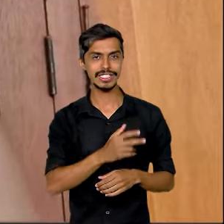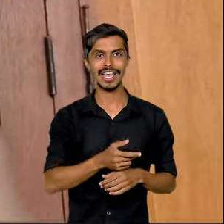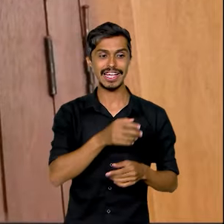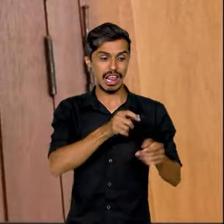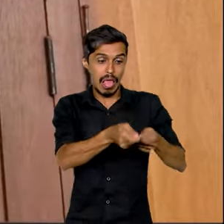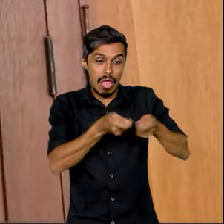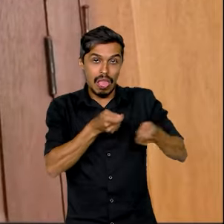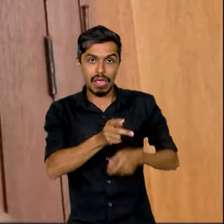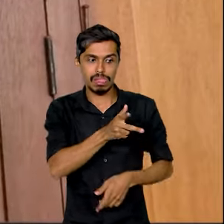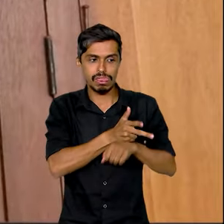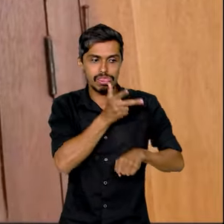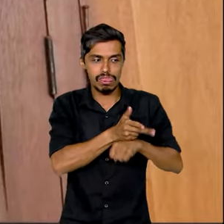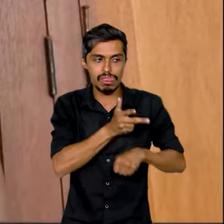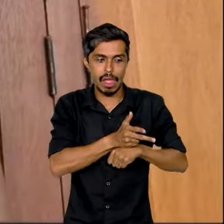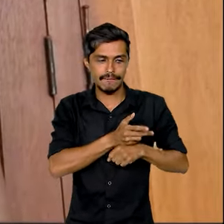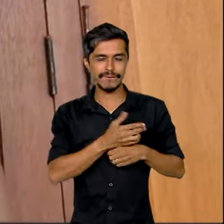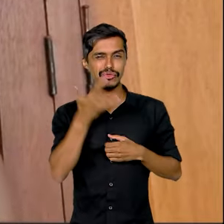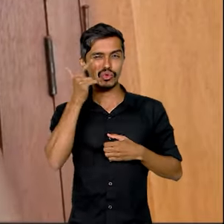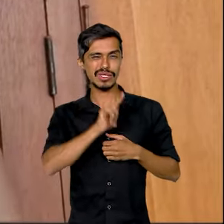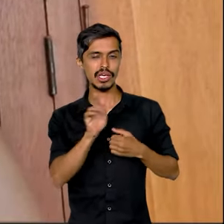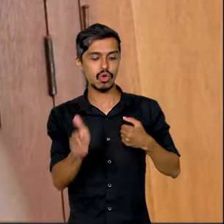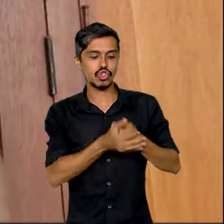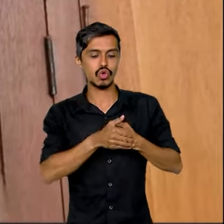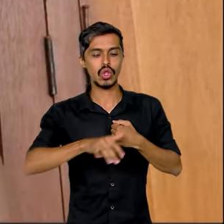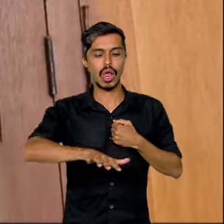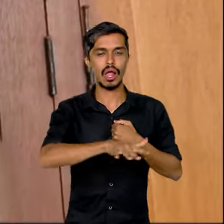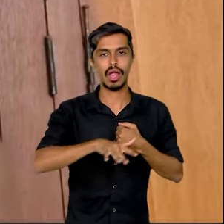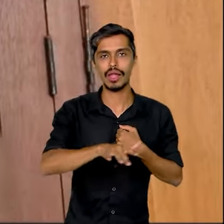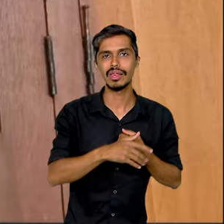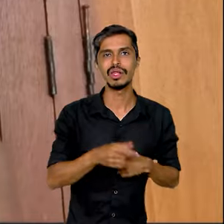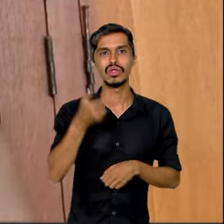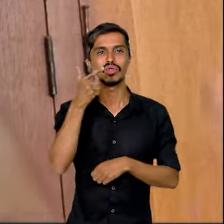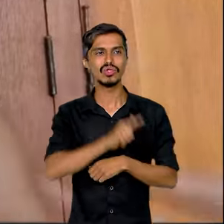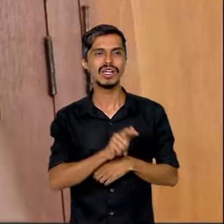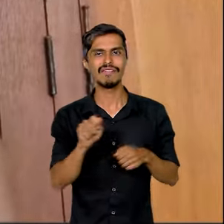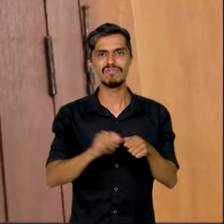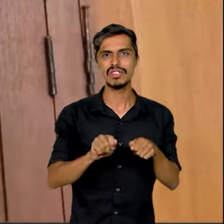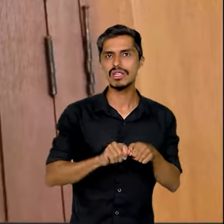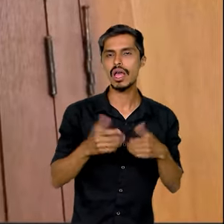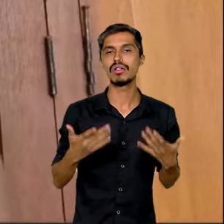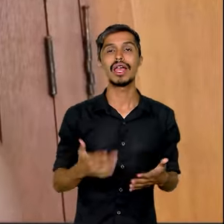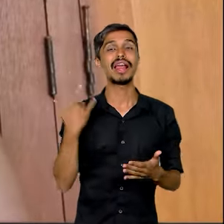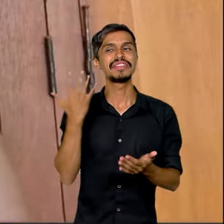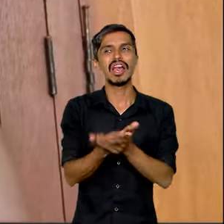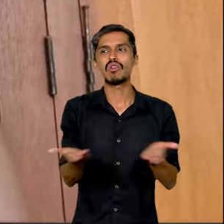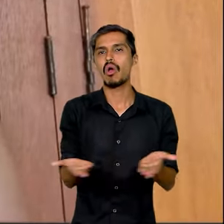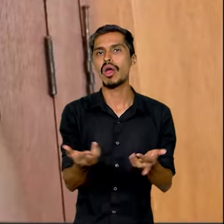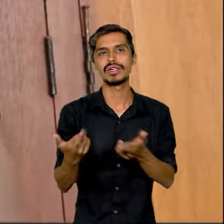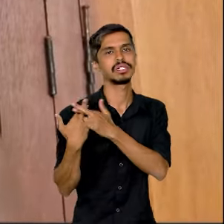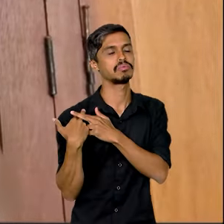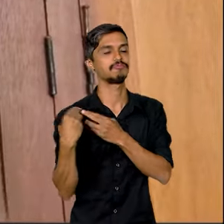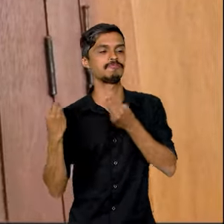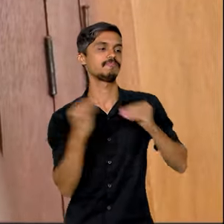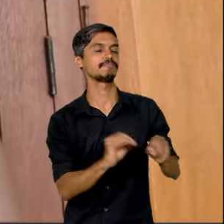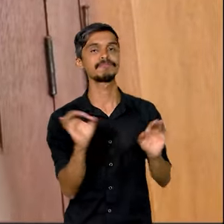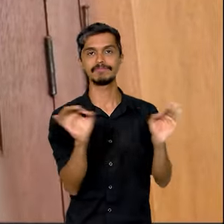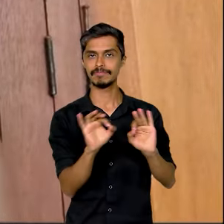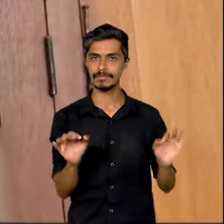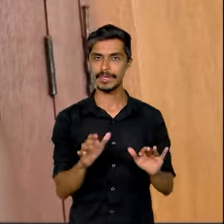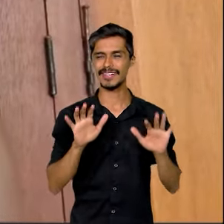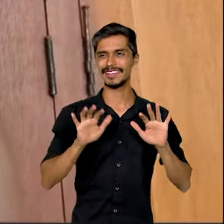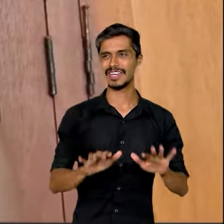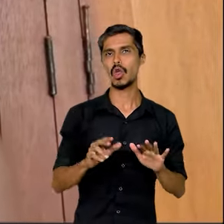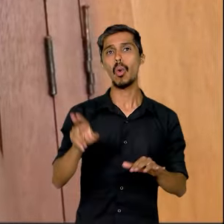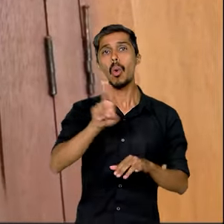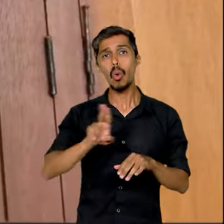informações, conseguiram descobrir um jeito para esconder a cena, fizeram o que puderam e até agora não foram responsabilizados. Assim, o